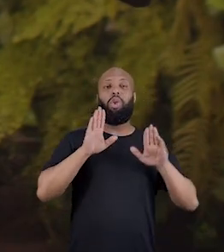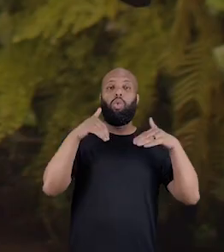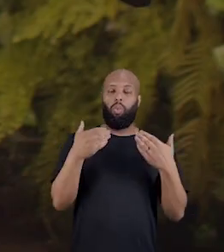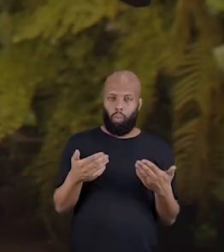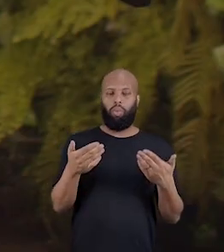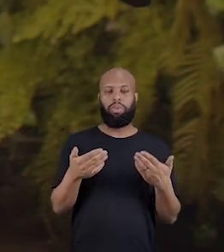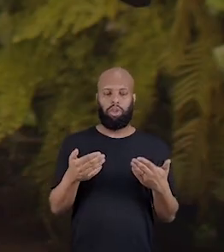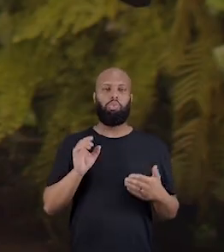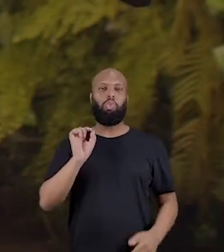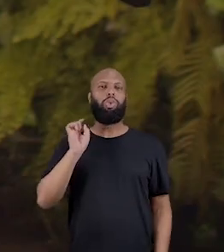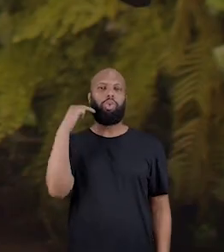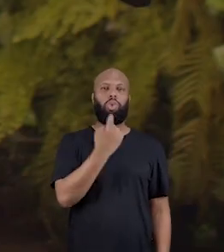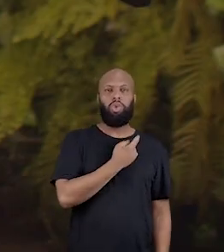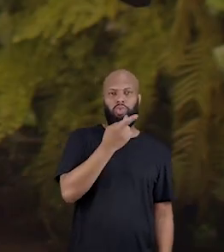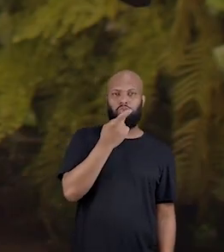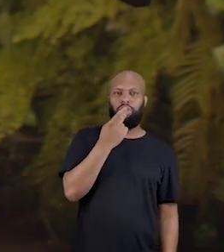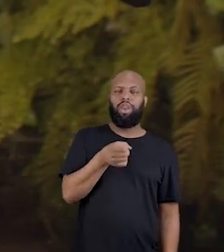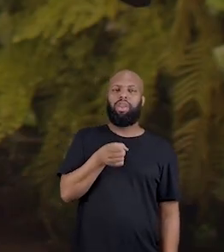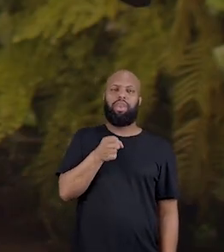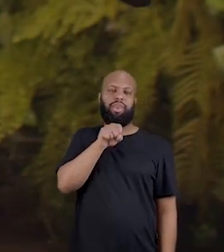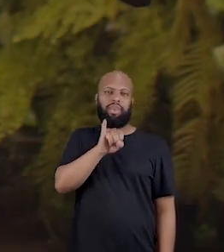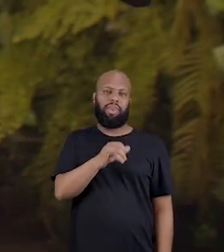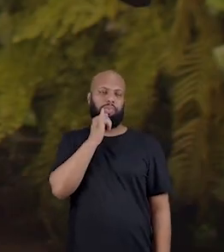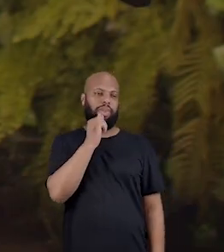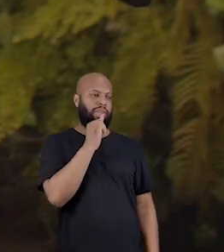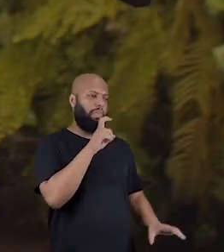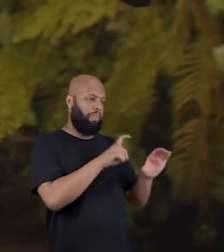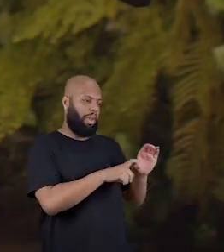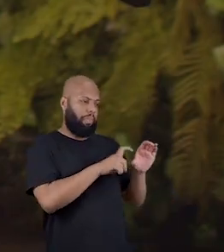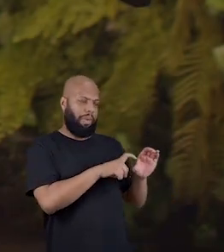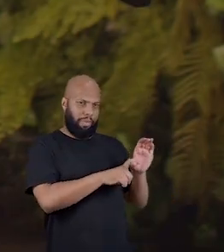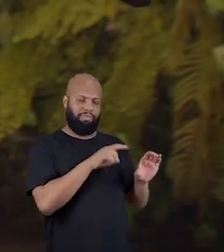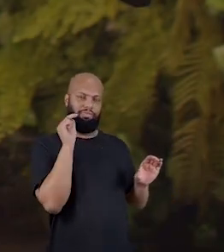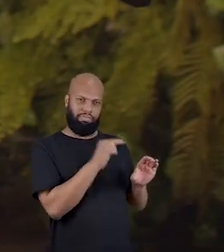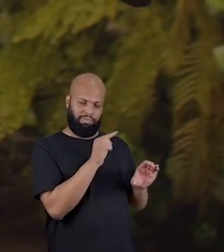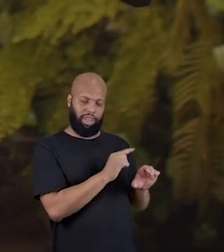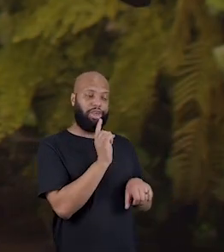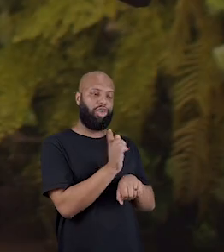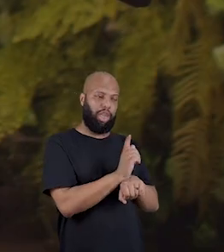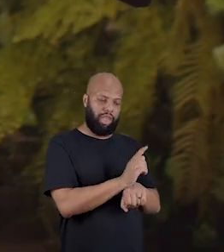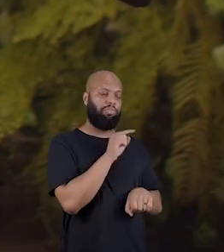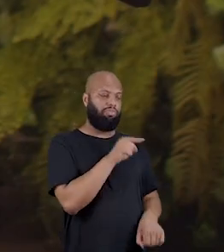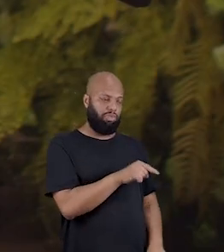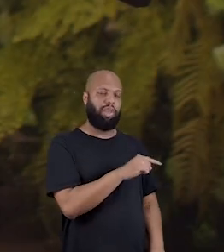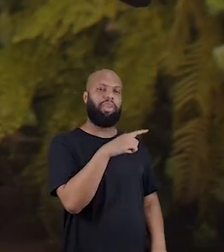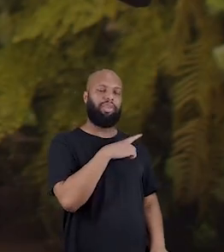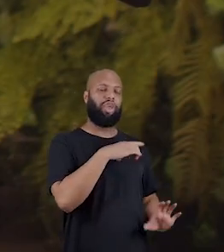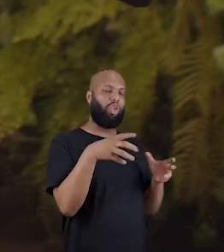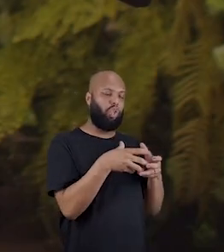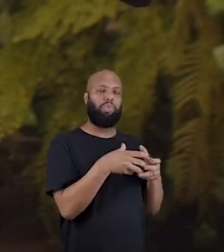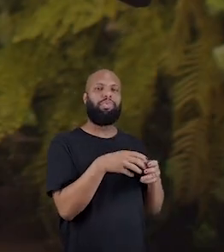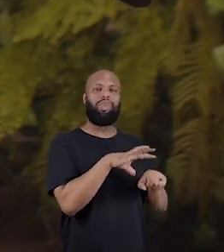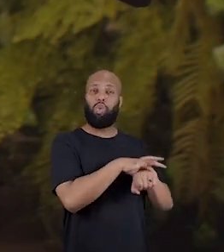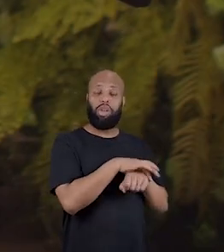O teto baixo que a gente fala, quando você dá pouca, né, que você acaba indo muito para um cenário de microgerenciamento, você acaba